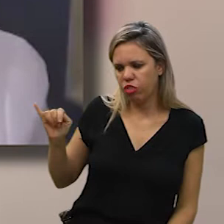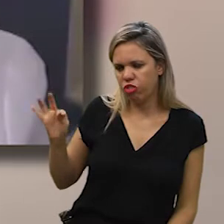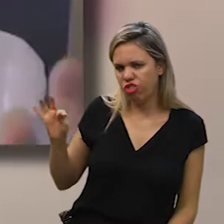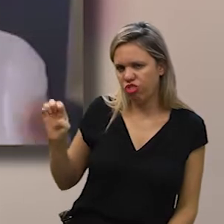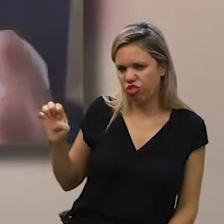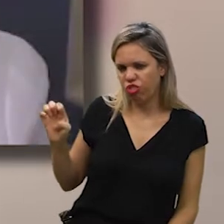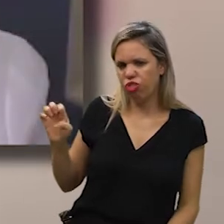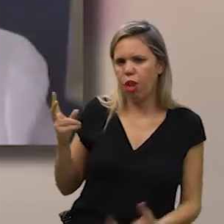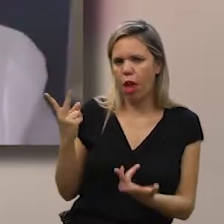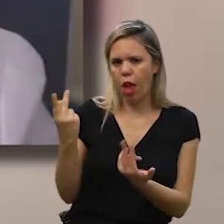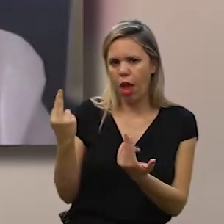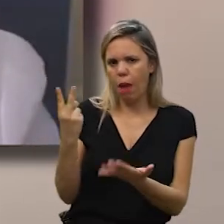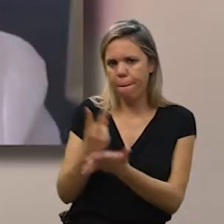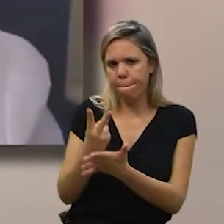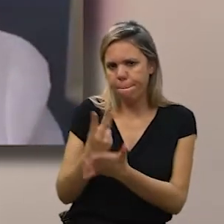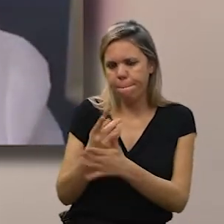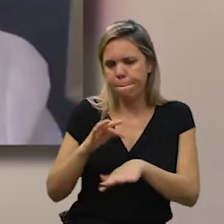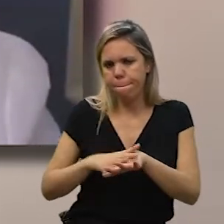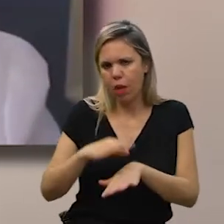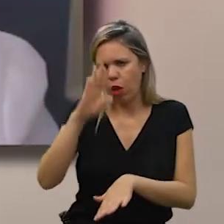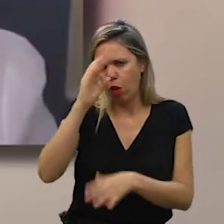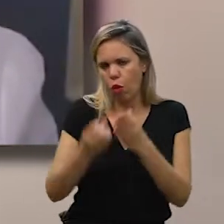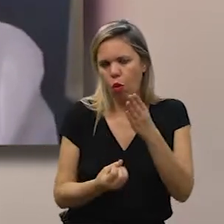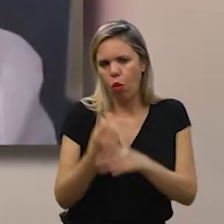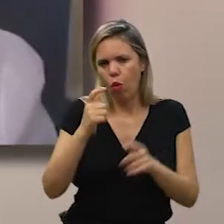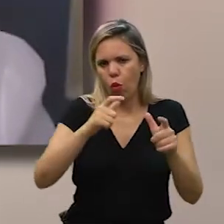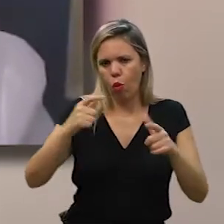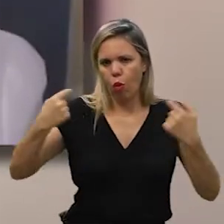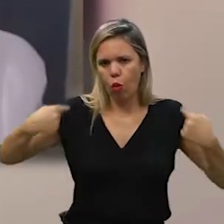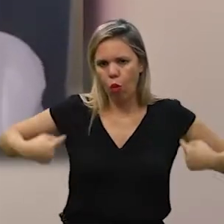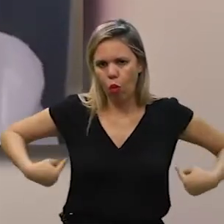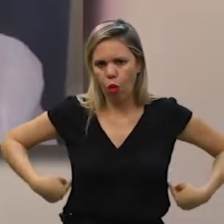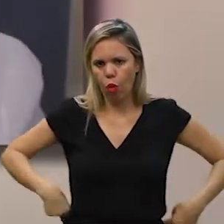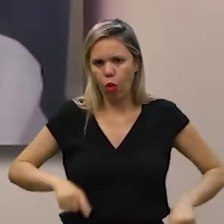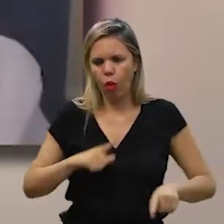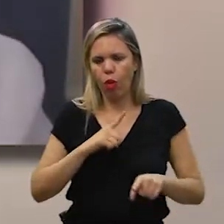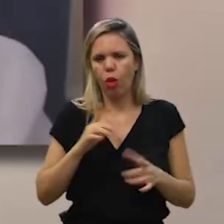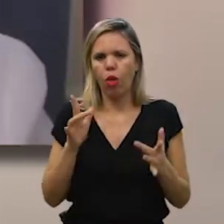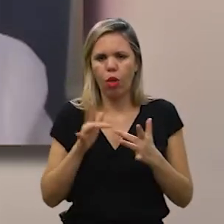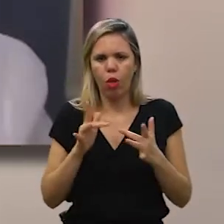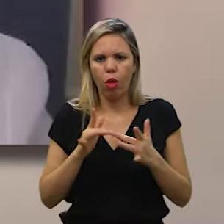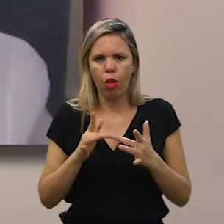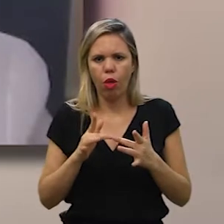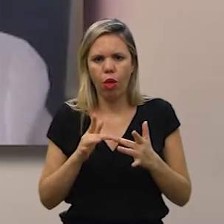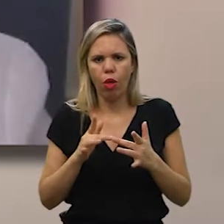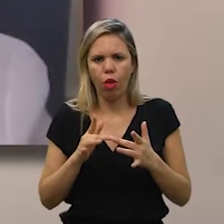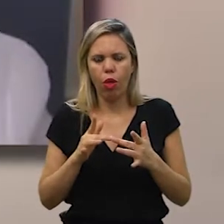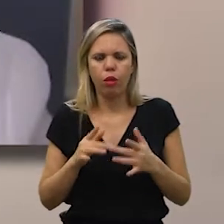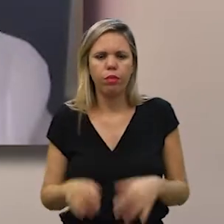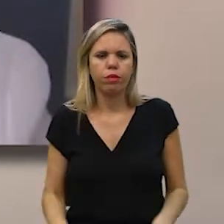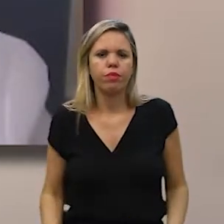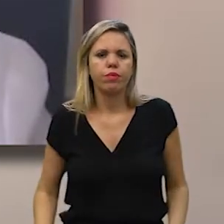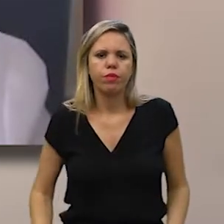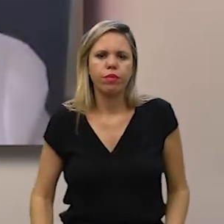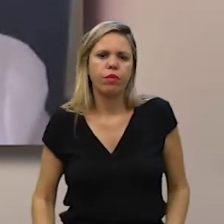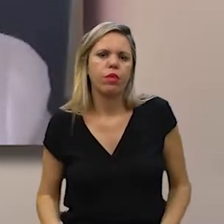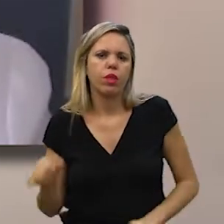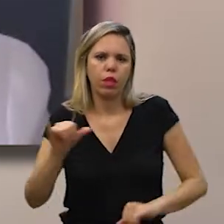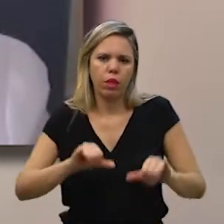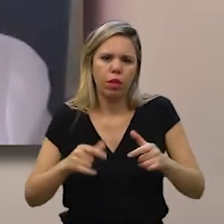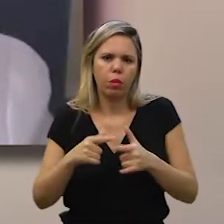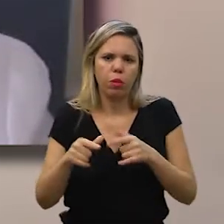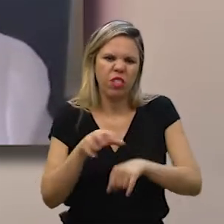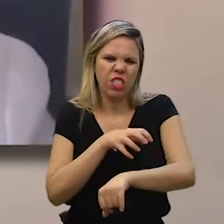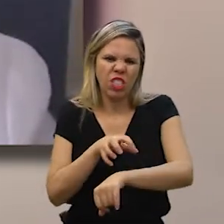sintoma, só que ocorre principalmente nos locais onde tem o contato com a substância que